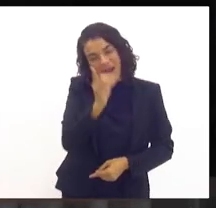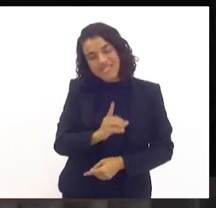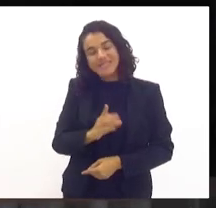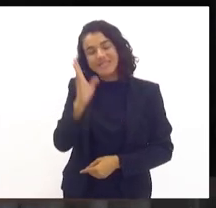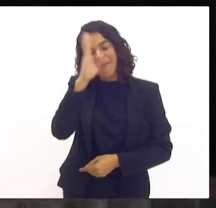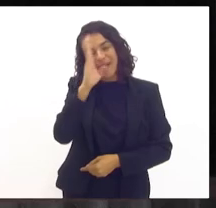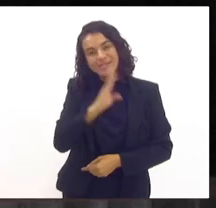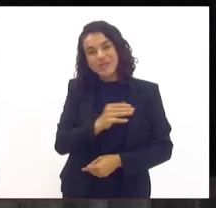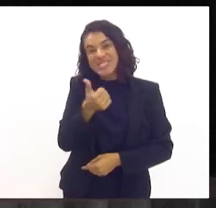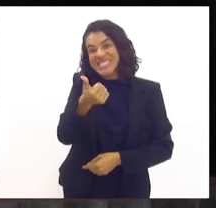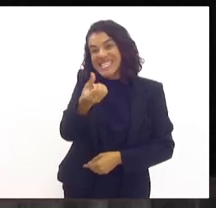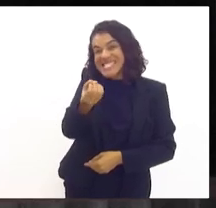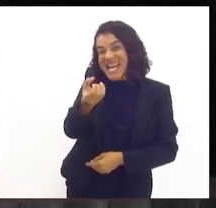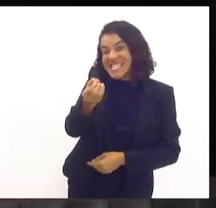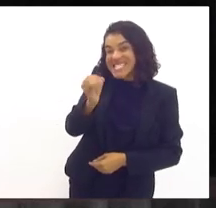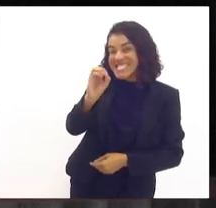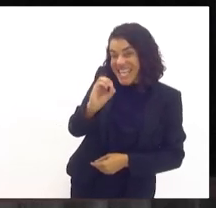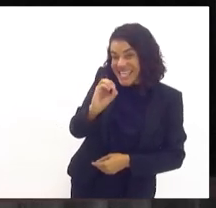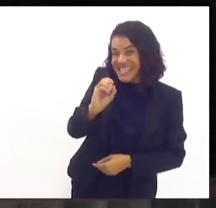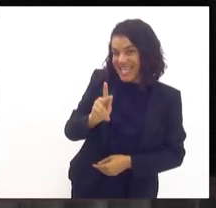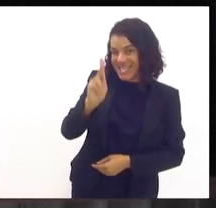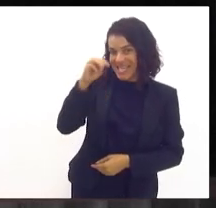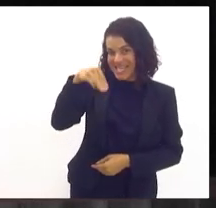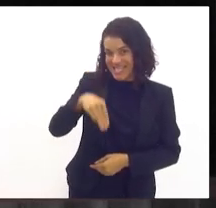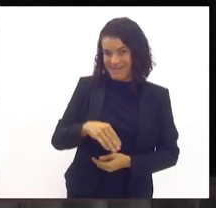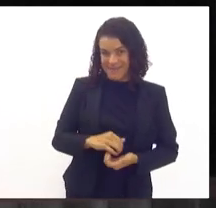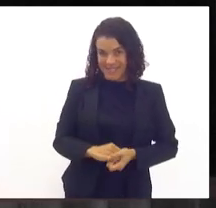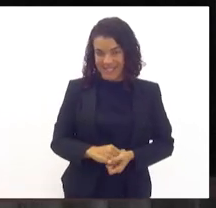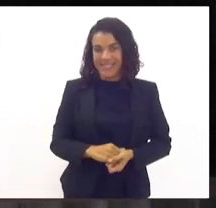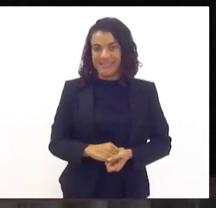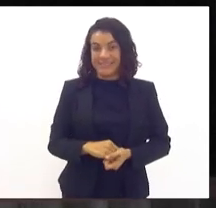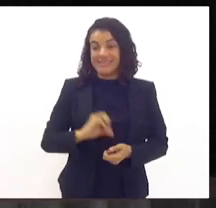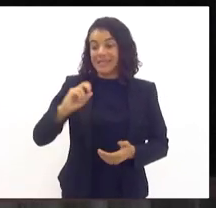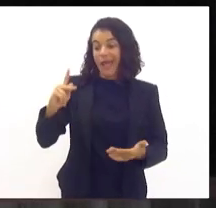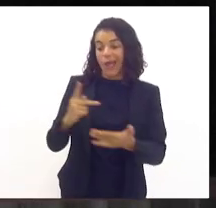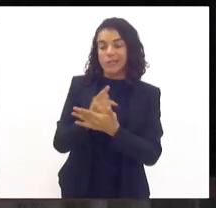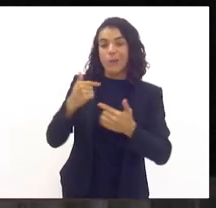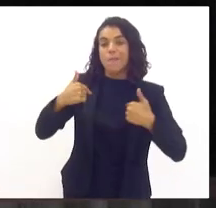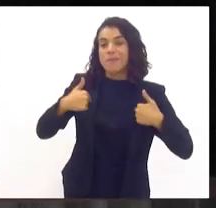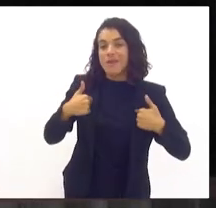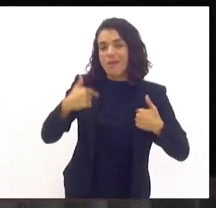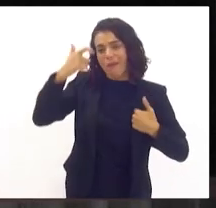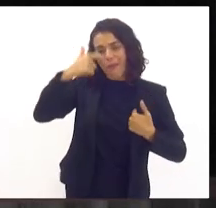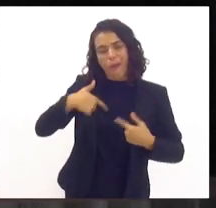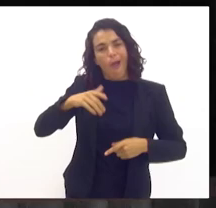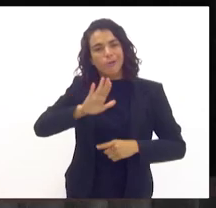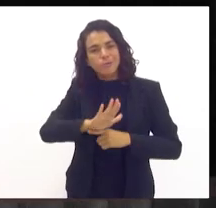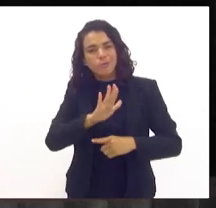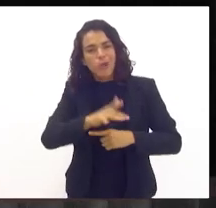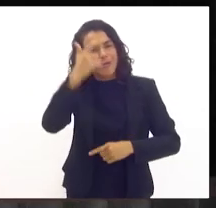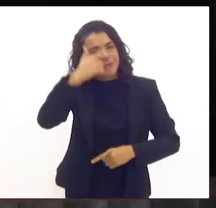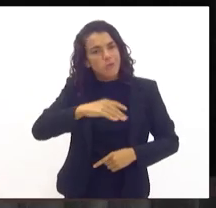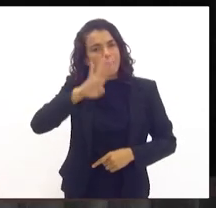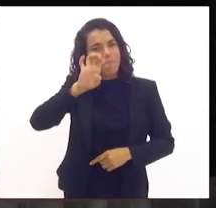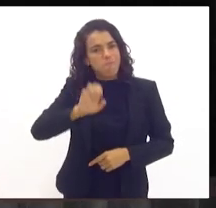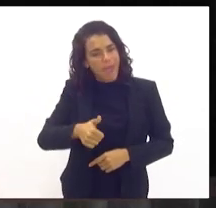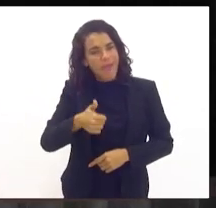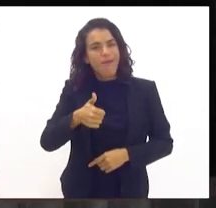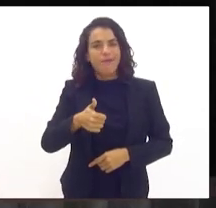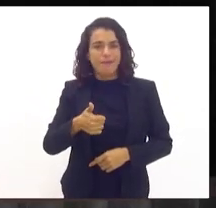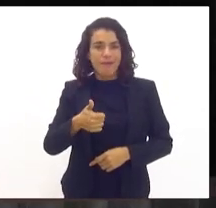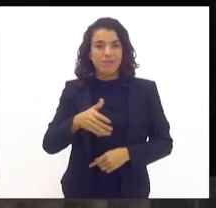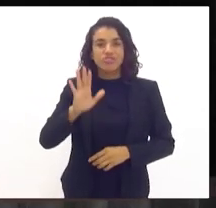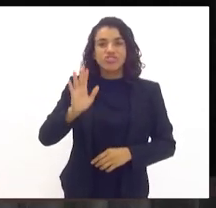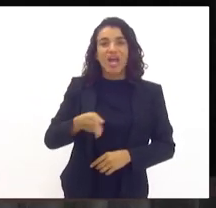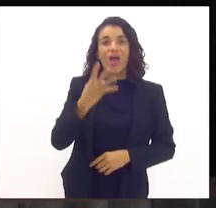Mas eu queria dizer a você o seguinte, se isso aconteceu comigo, que eu sou uma pessoa do bem, que faço bem, estou nessa casa aqui há